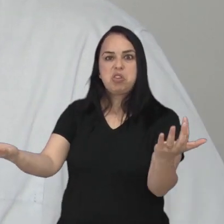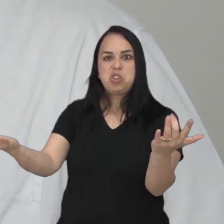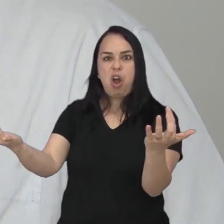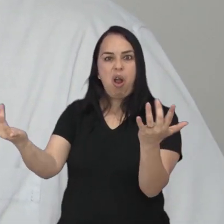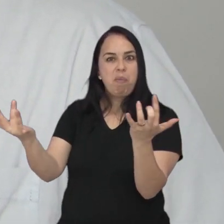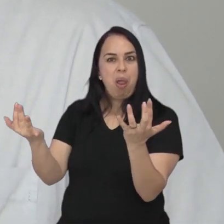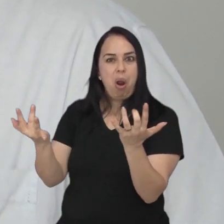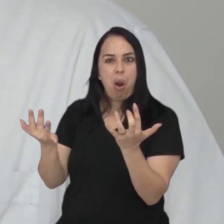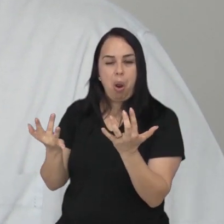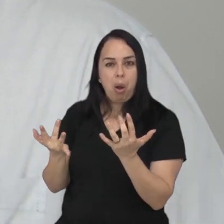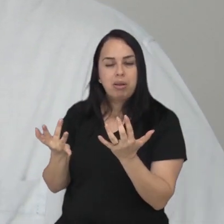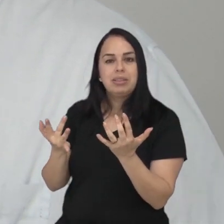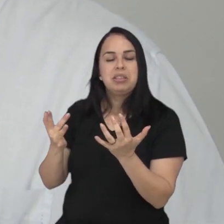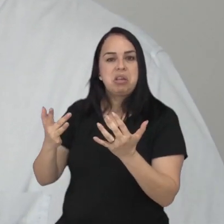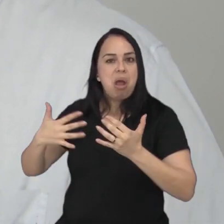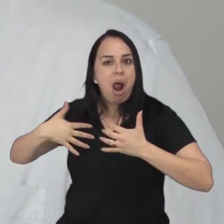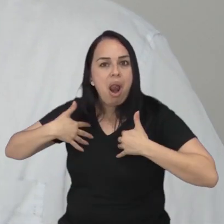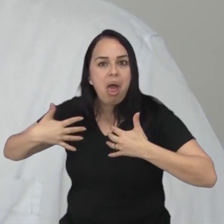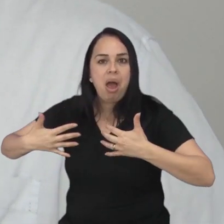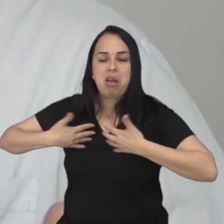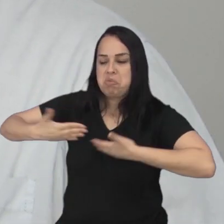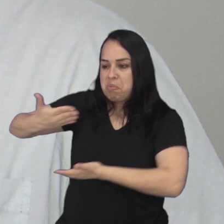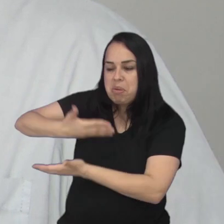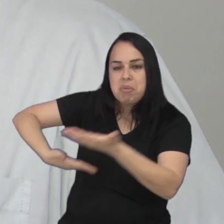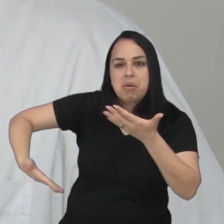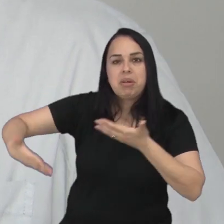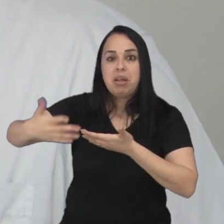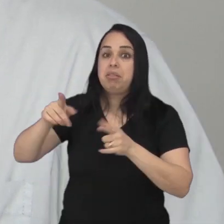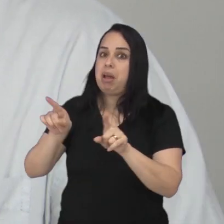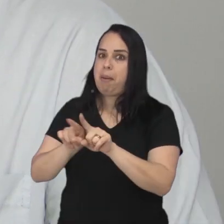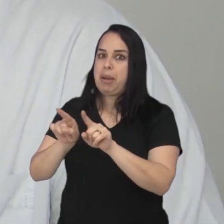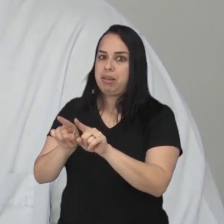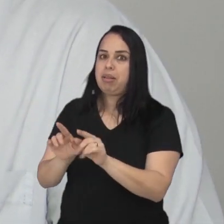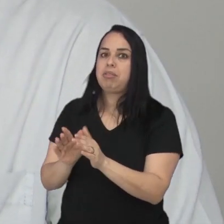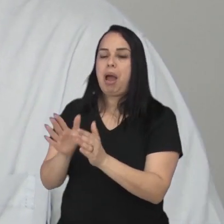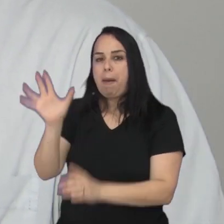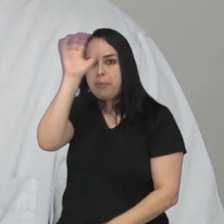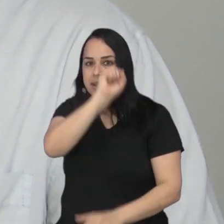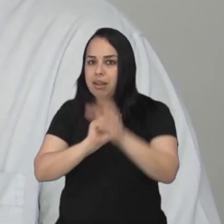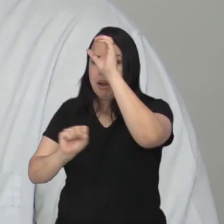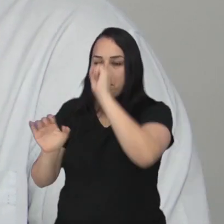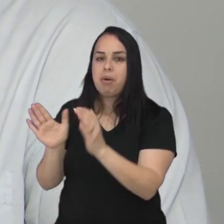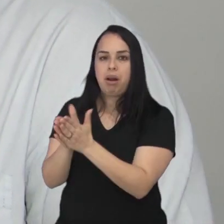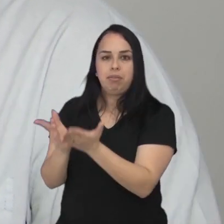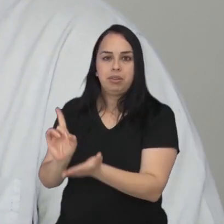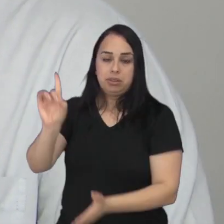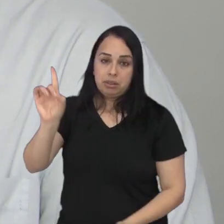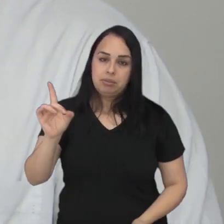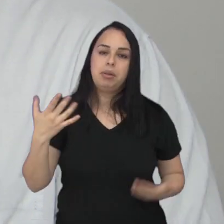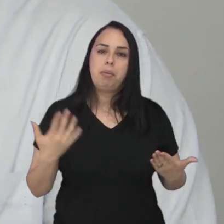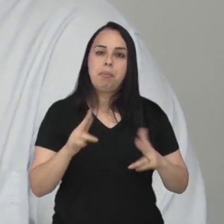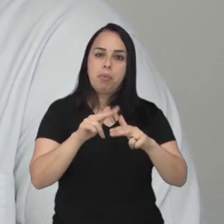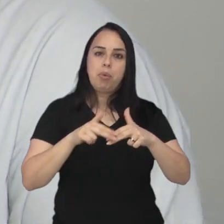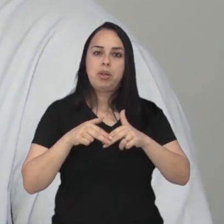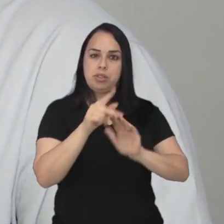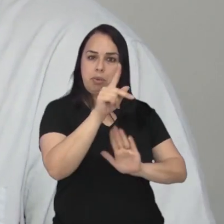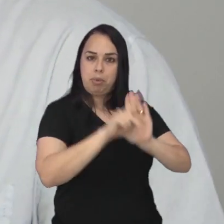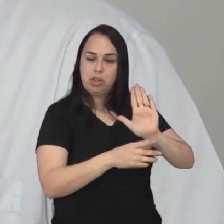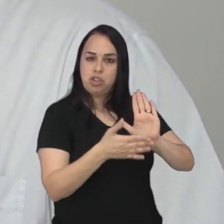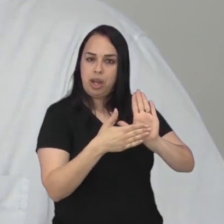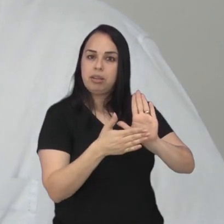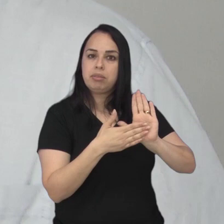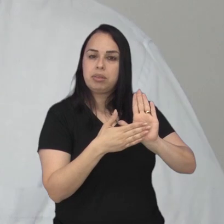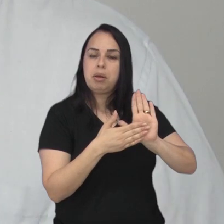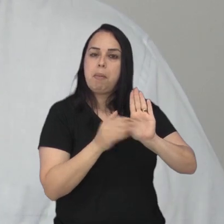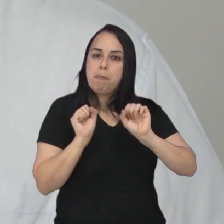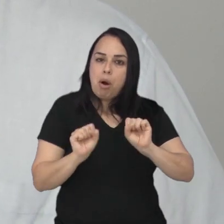num momento de alegria, de lazer e também de reflexão. Então, acho que políticas públicas como essa, né, como foi feito pela paróquia,